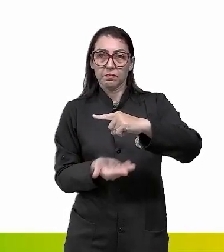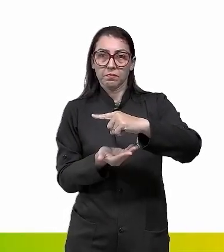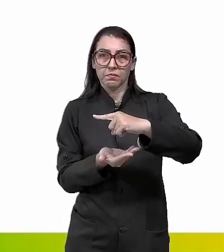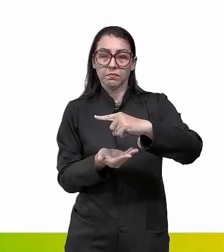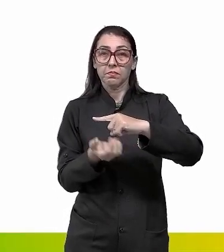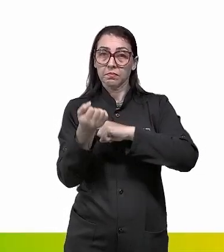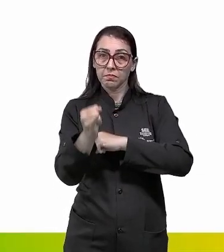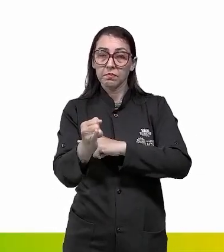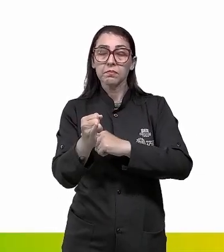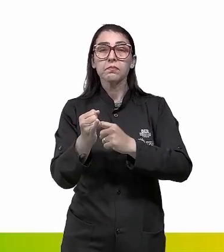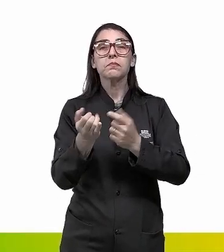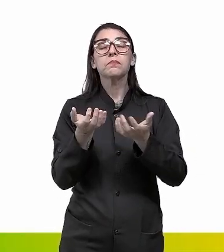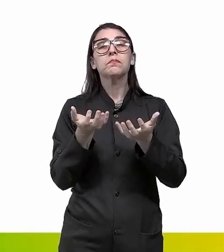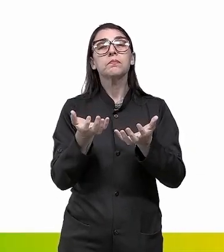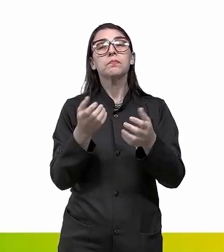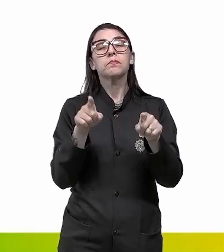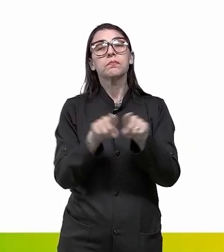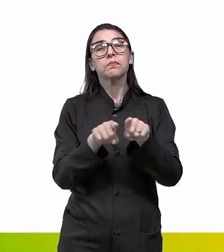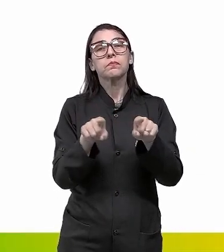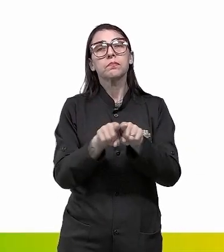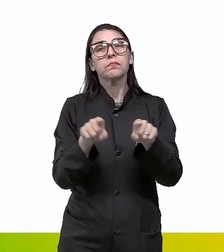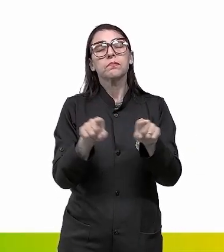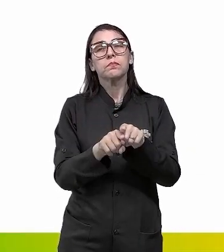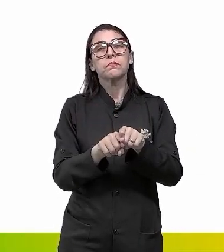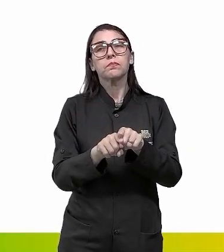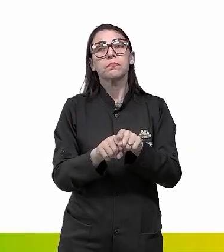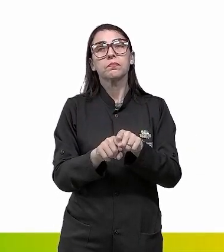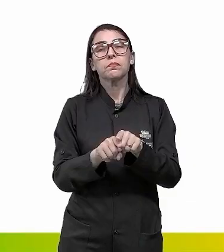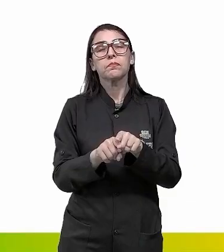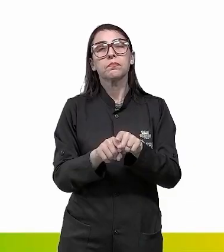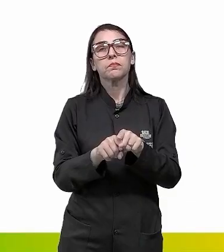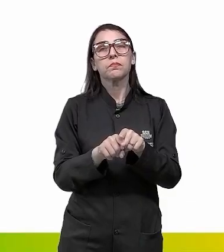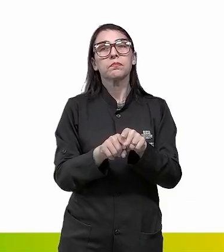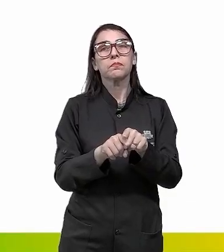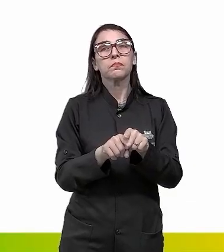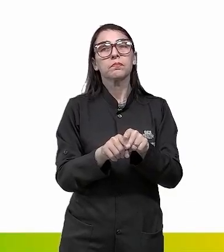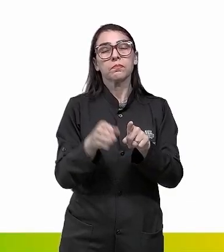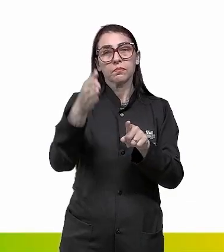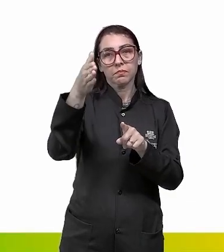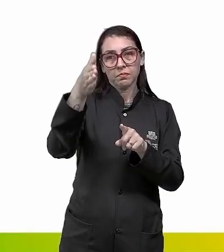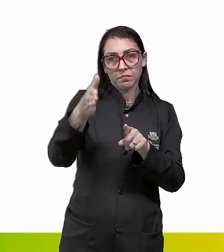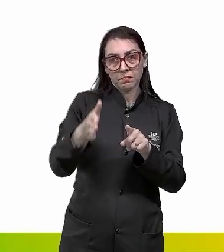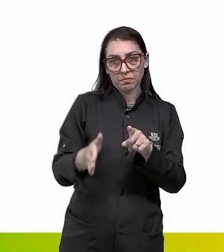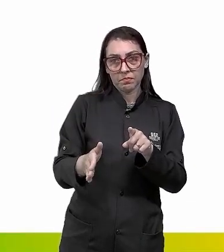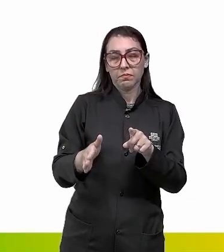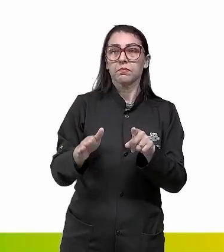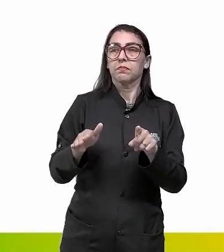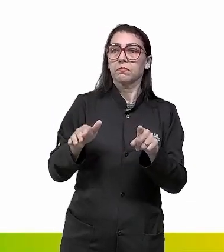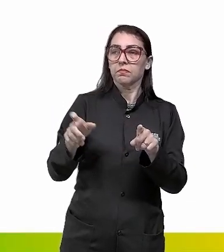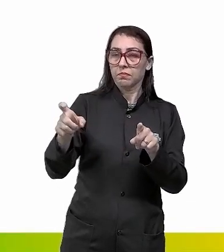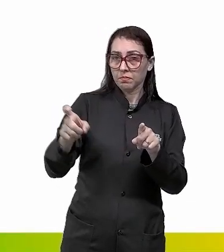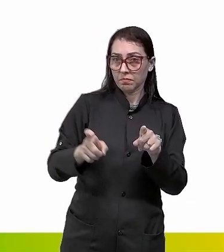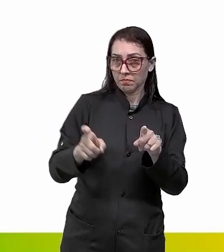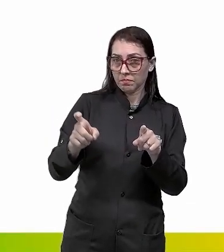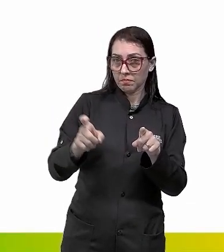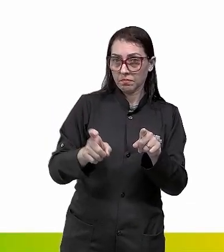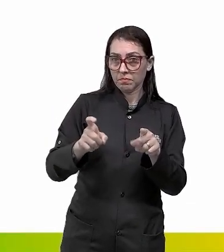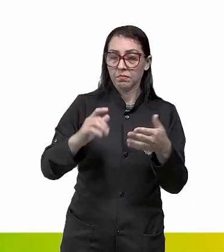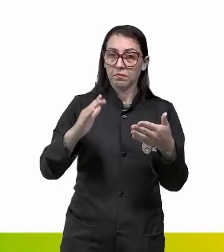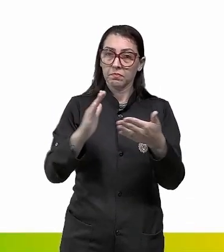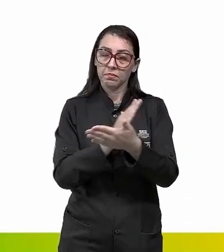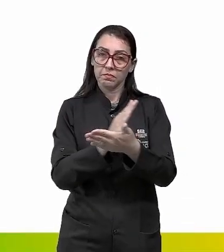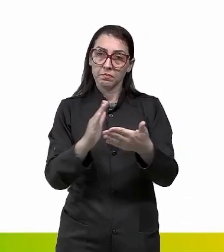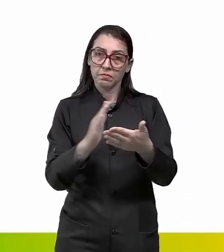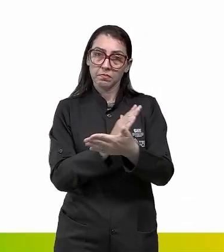Se você quiser transladar agora ela horizontalmente no eixo do x, aí você adiciona alguma